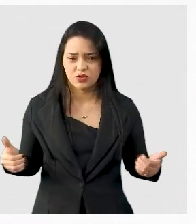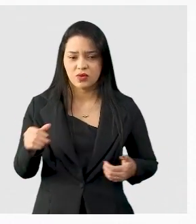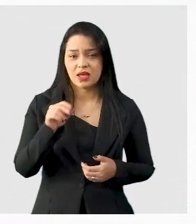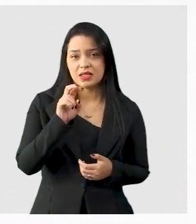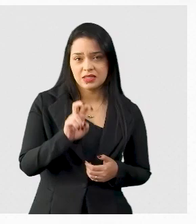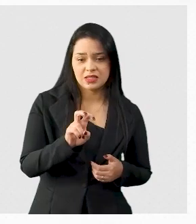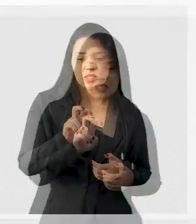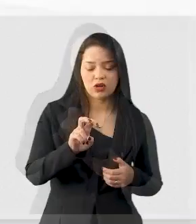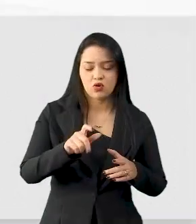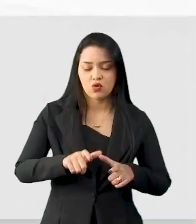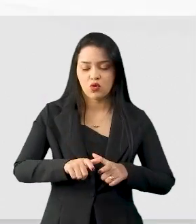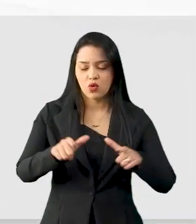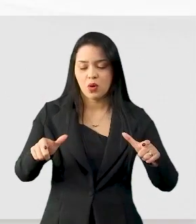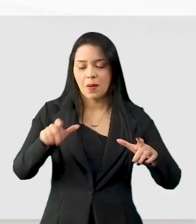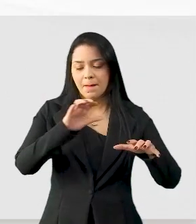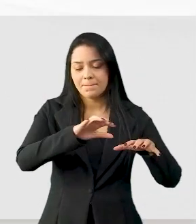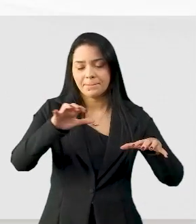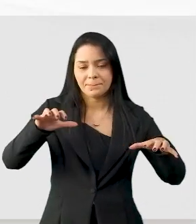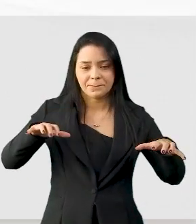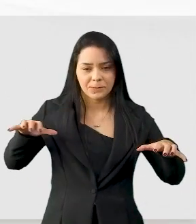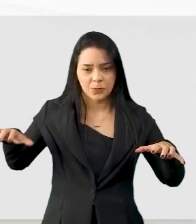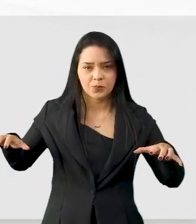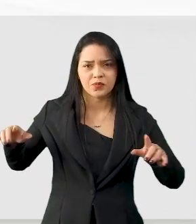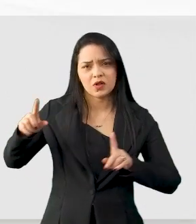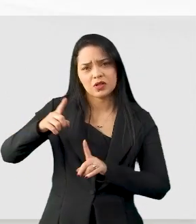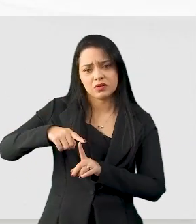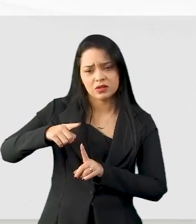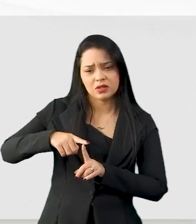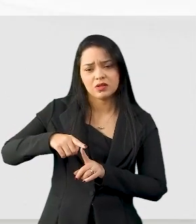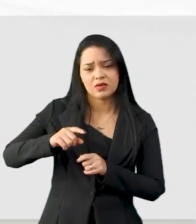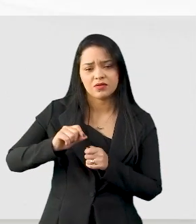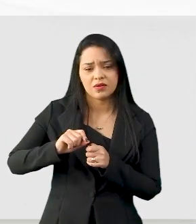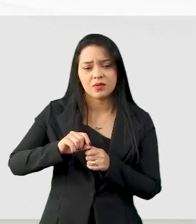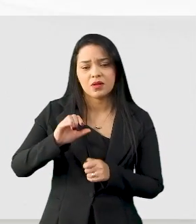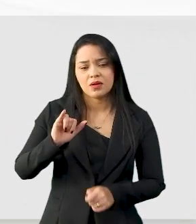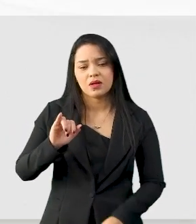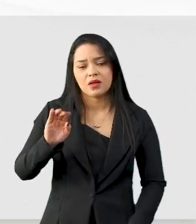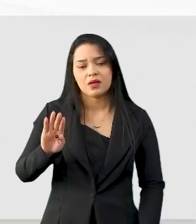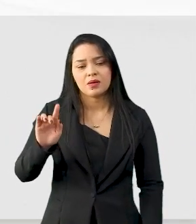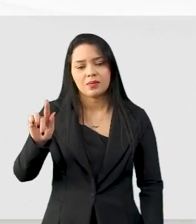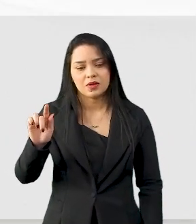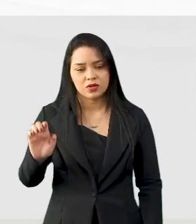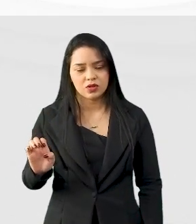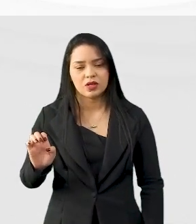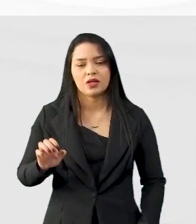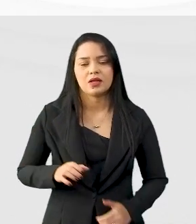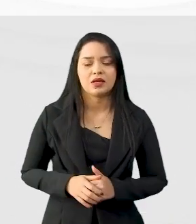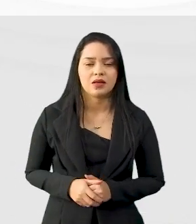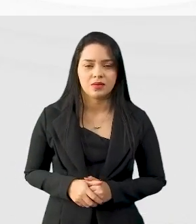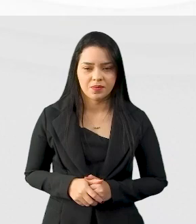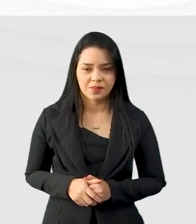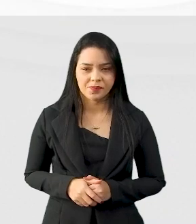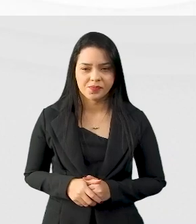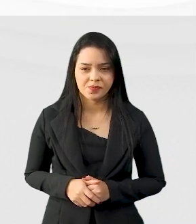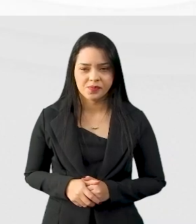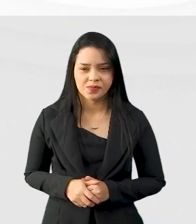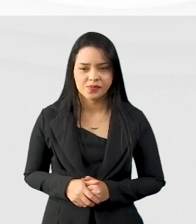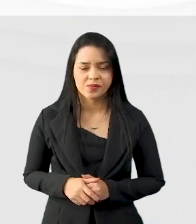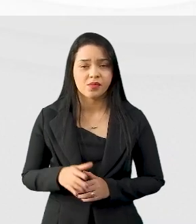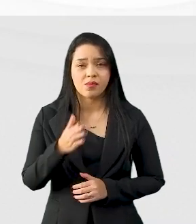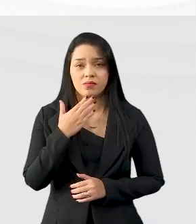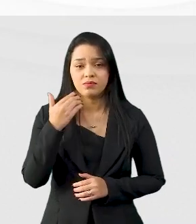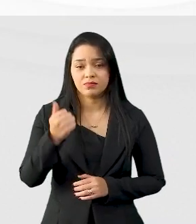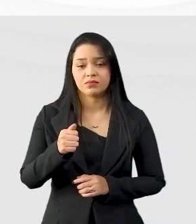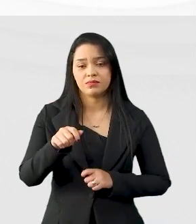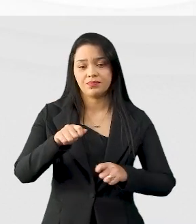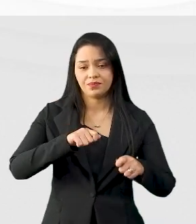5 macro-regiões a saber, tá? É uma classificação que foi feita pelo IBGE, gente, tá? Essa classificação leva em conta a melhor forma